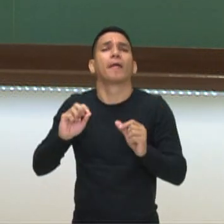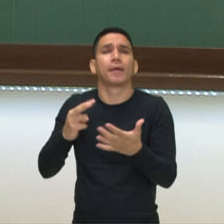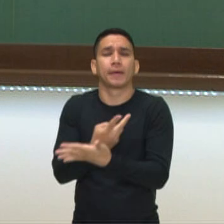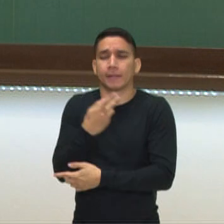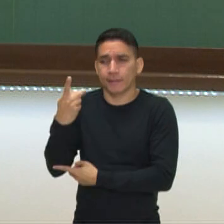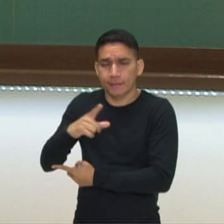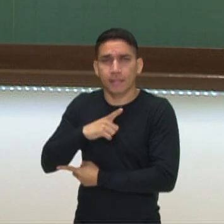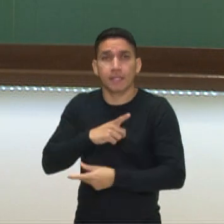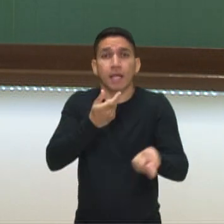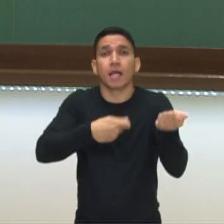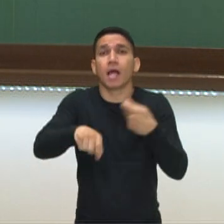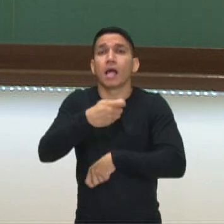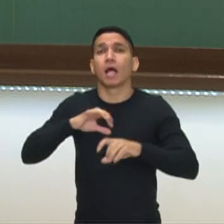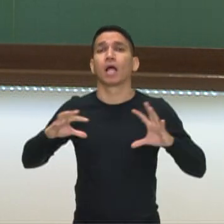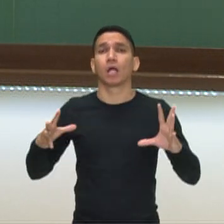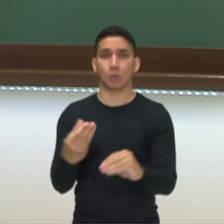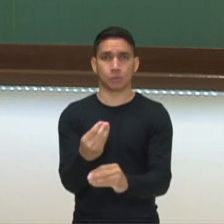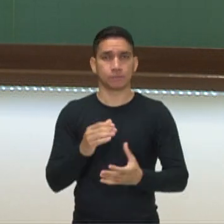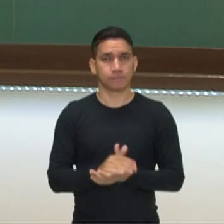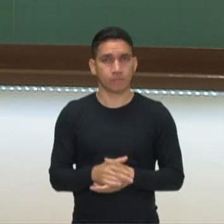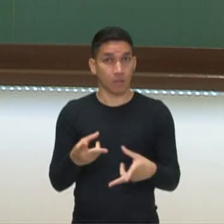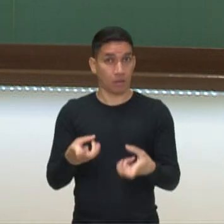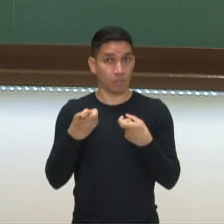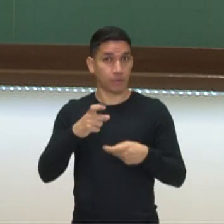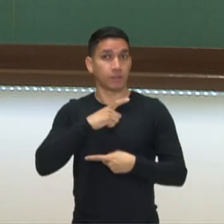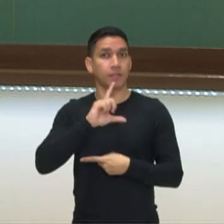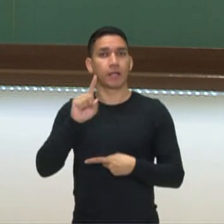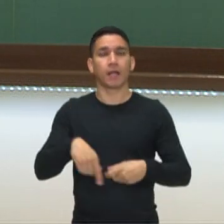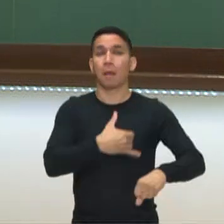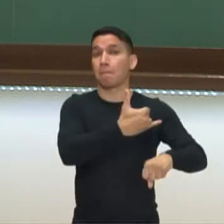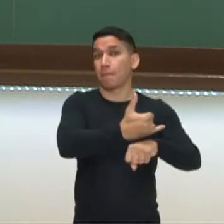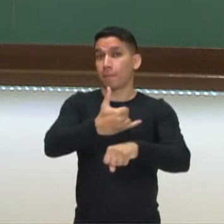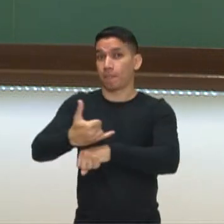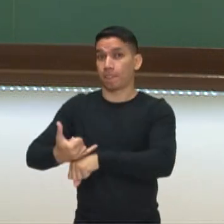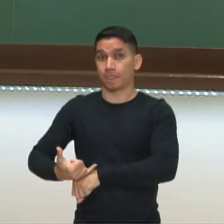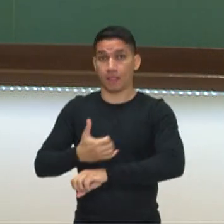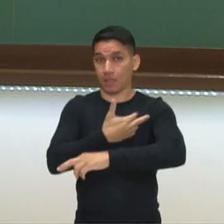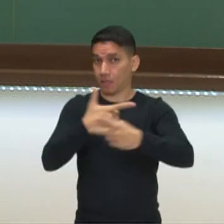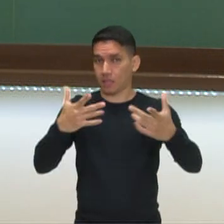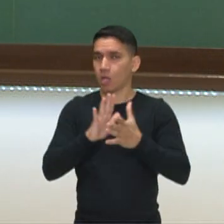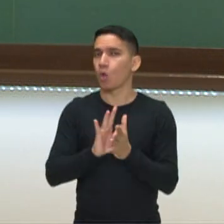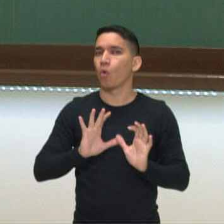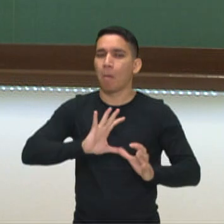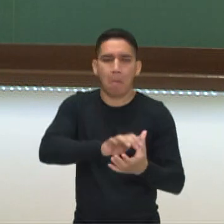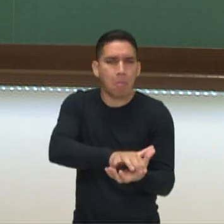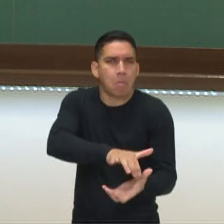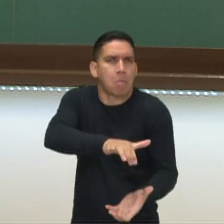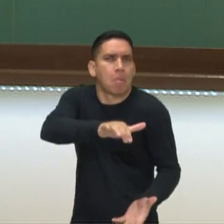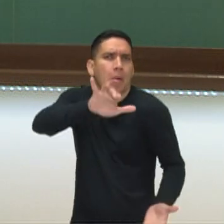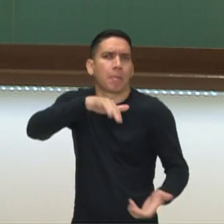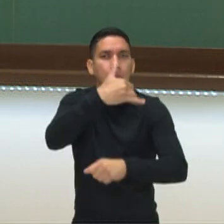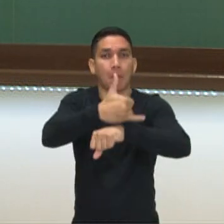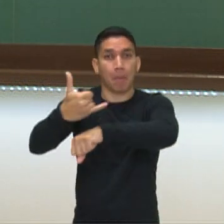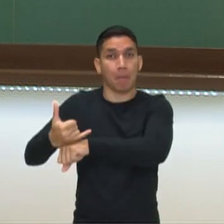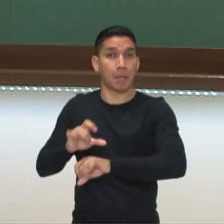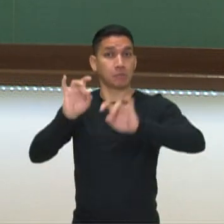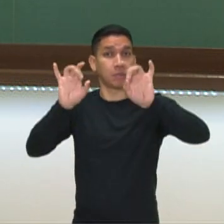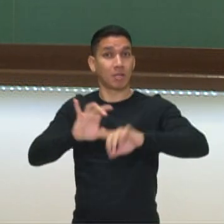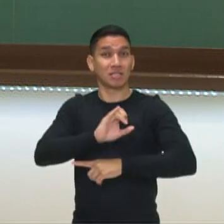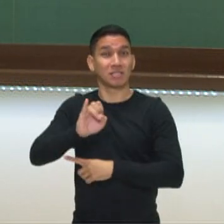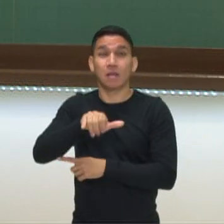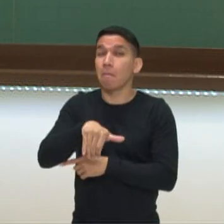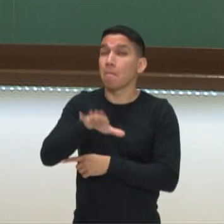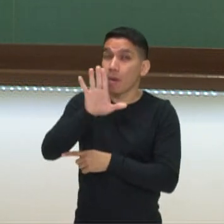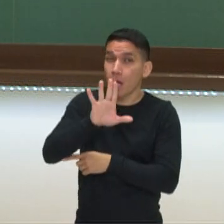do mercantilismo? Nós vimos lá o metalismo, ou seja, o acúmulo de metais preciosos. Quanto